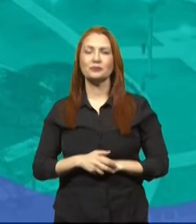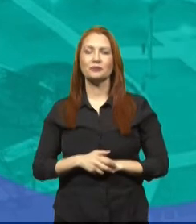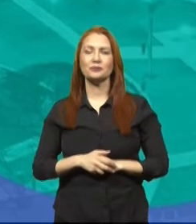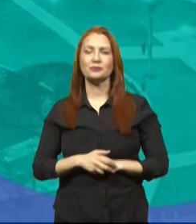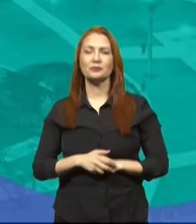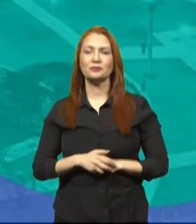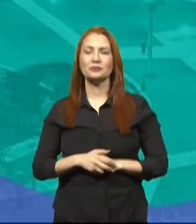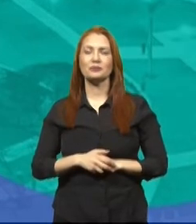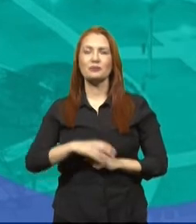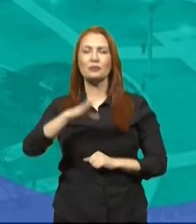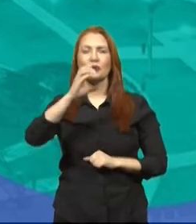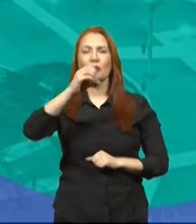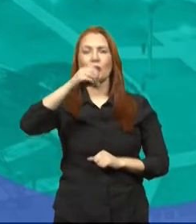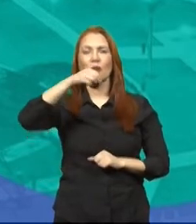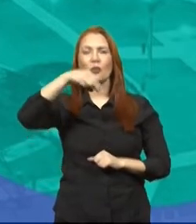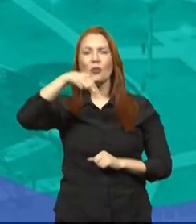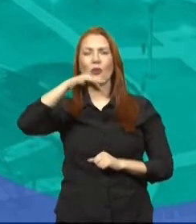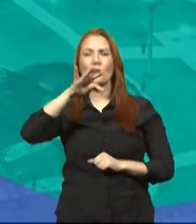containers, quer dizer que...